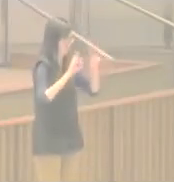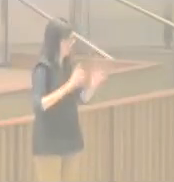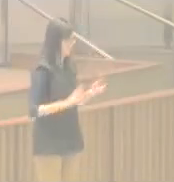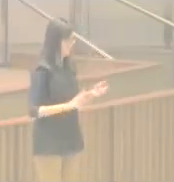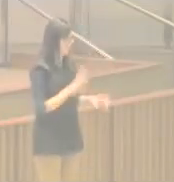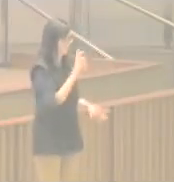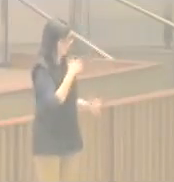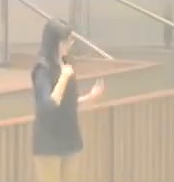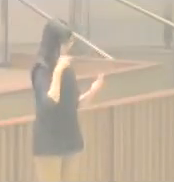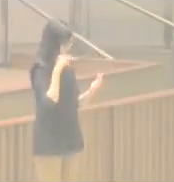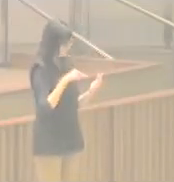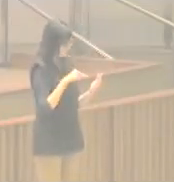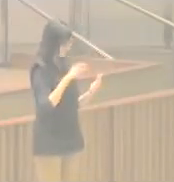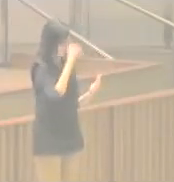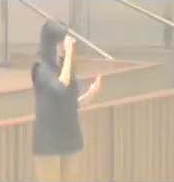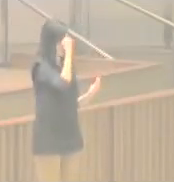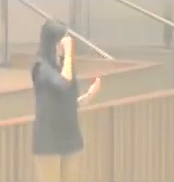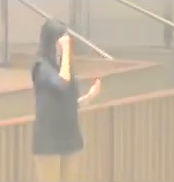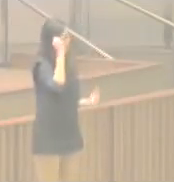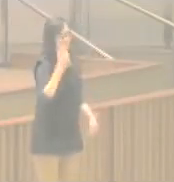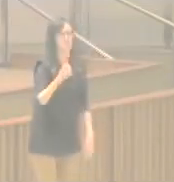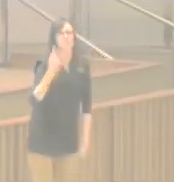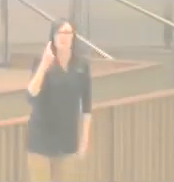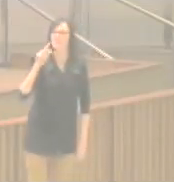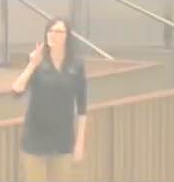que eu aprendo olhando para o Senhor?